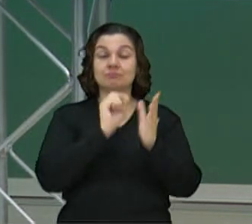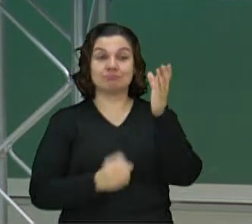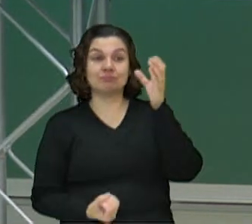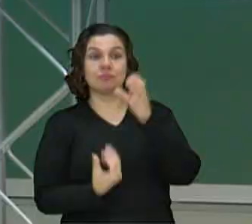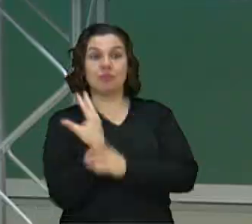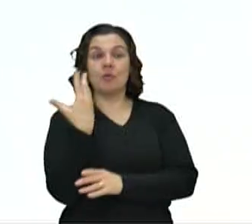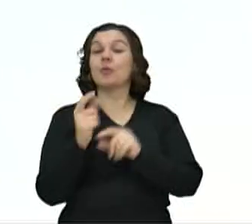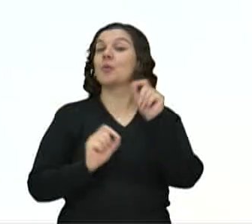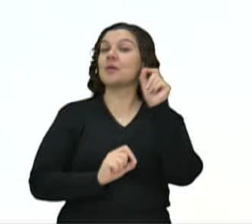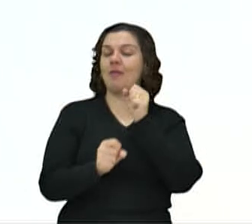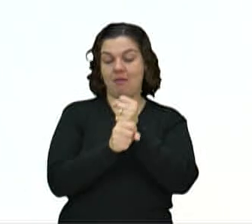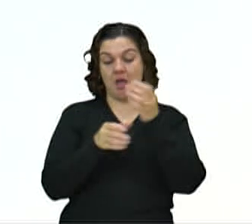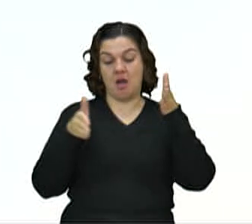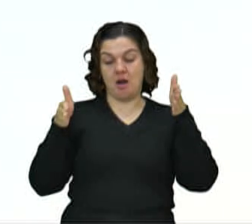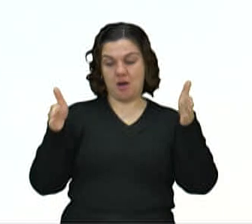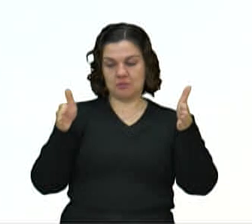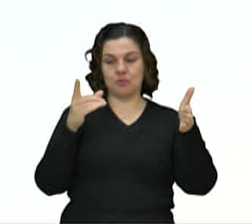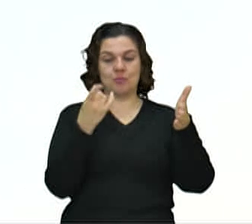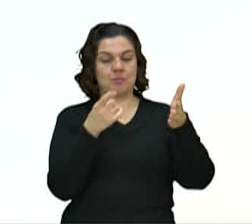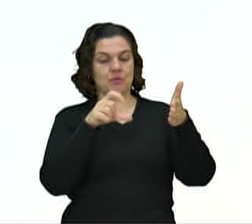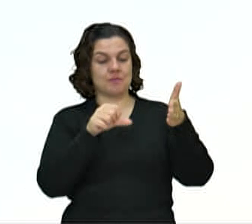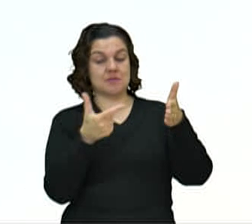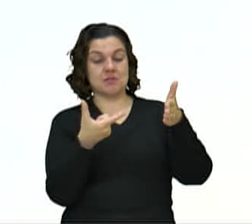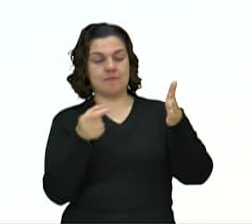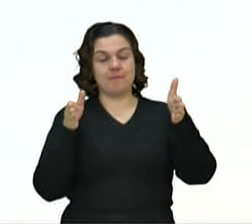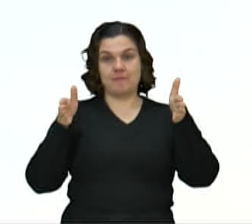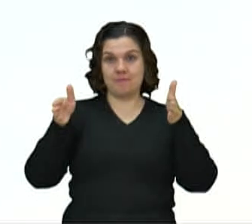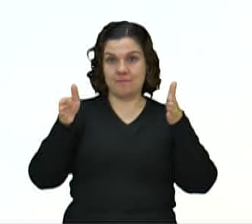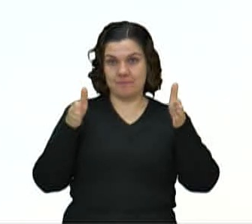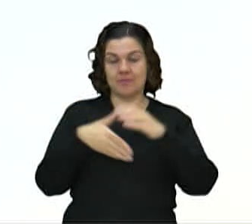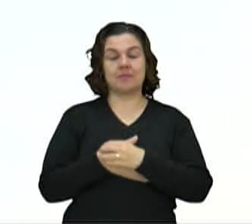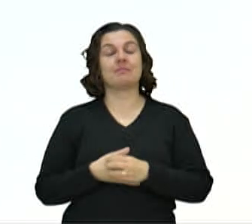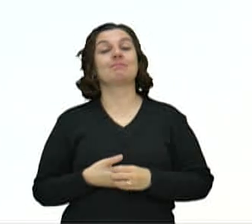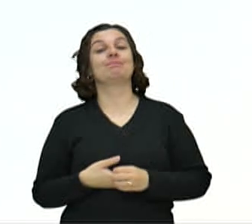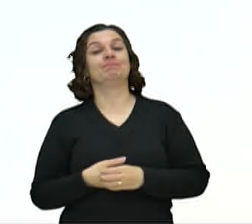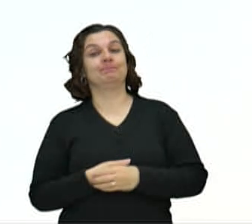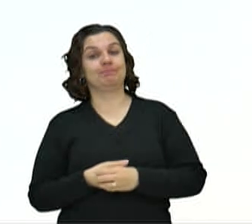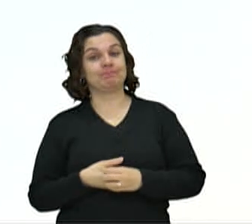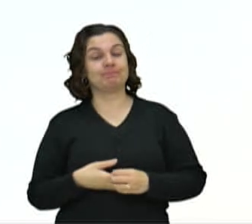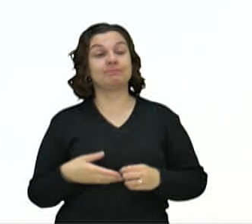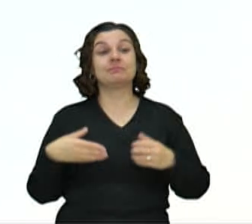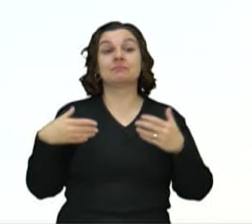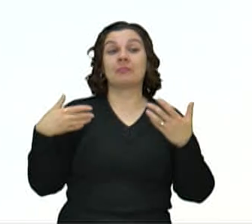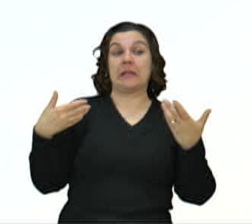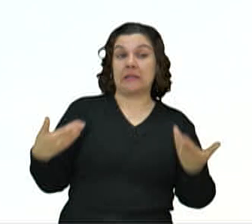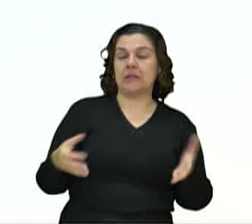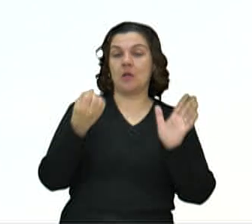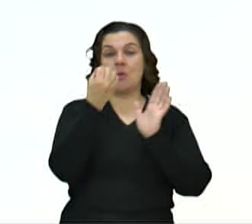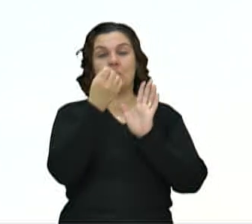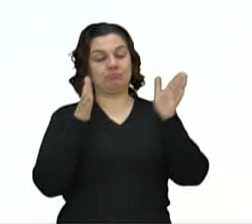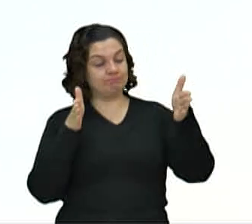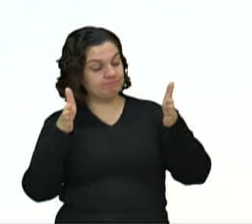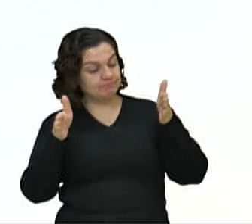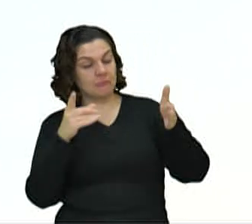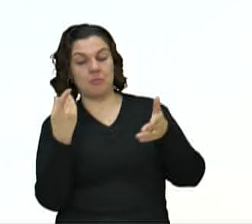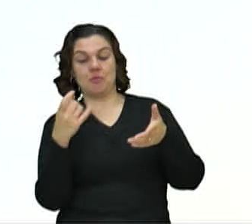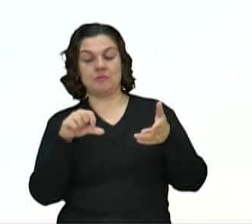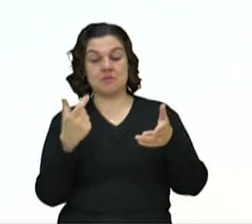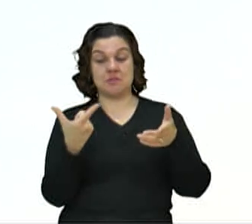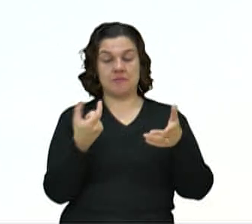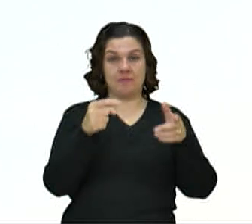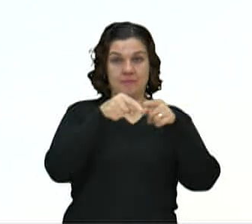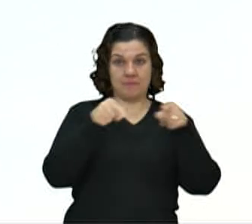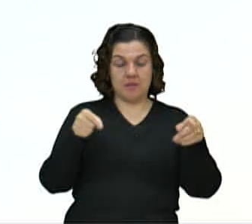surgiu nos anos 1920 nos Estados Unidos. Na década de 20, a